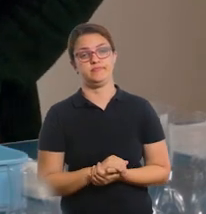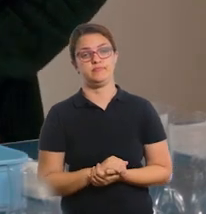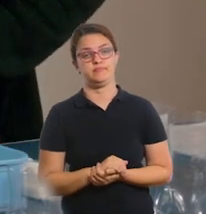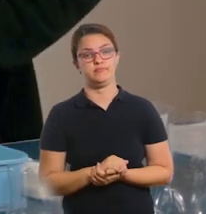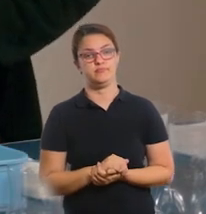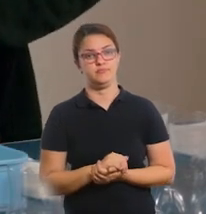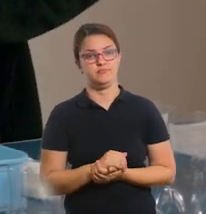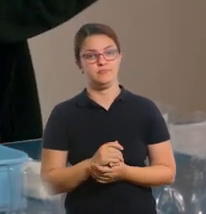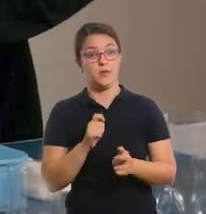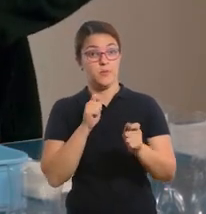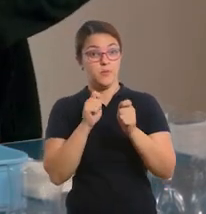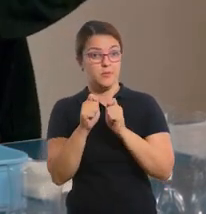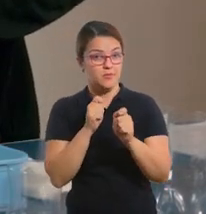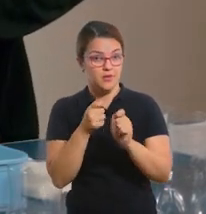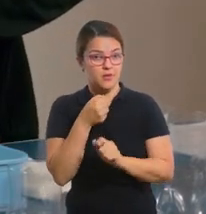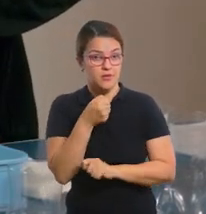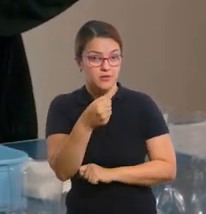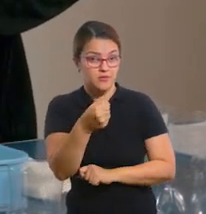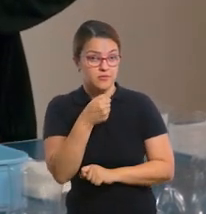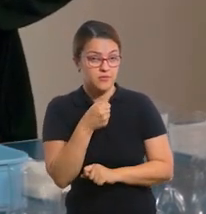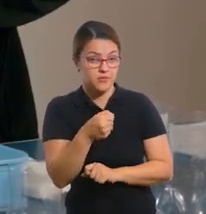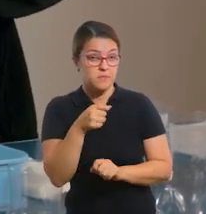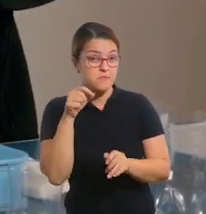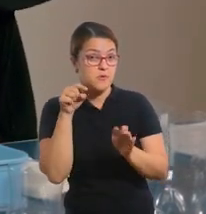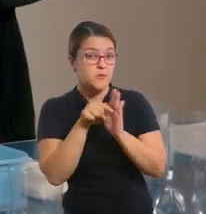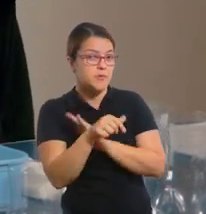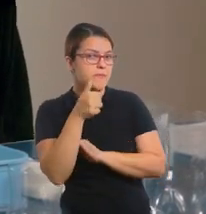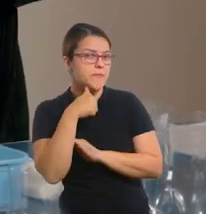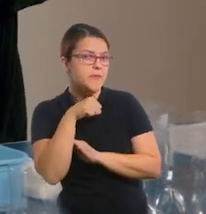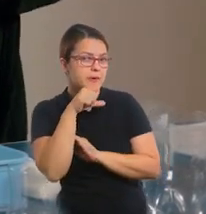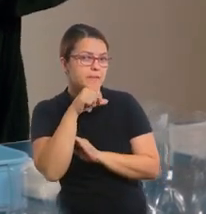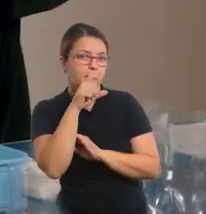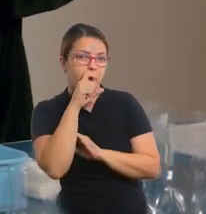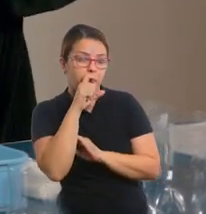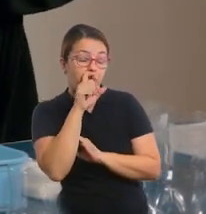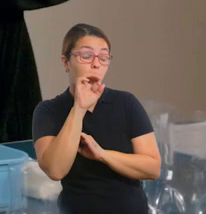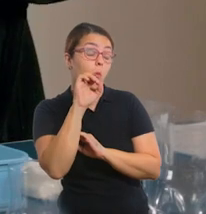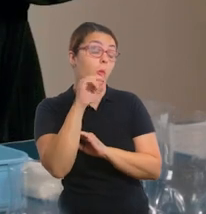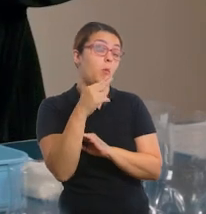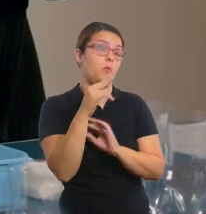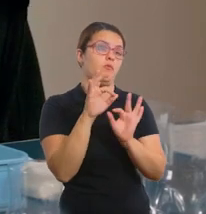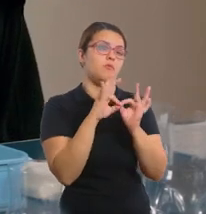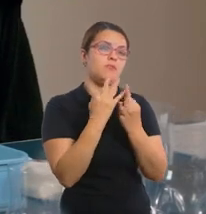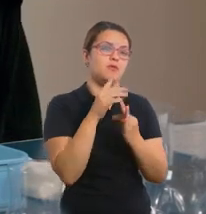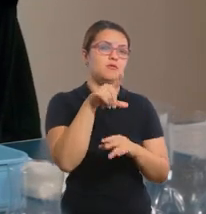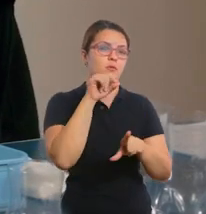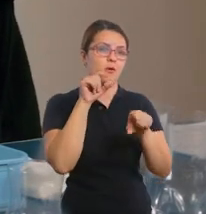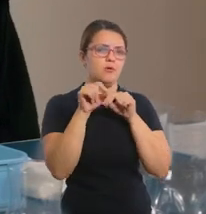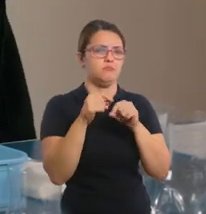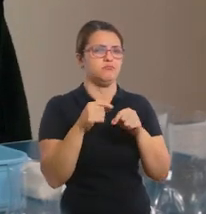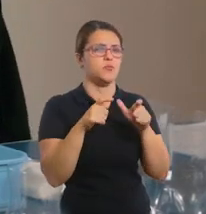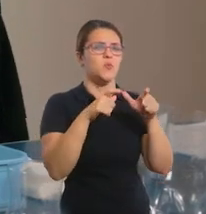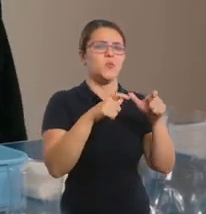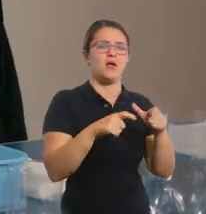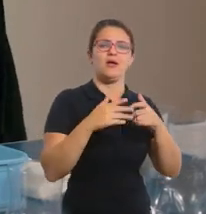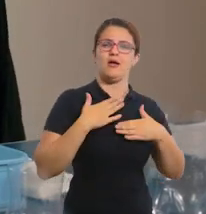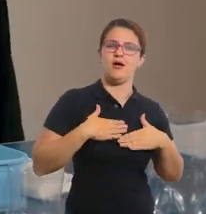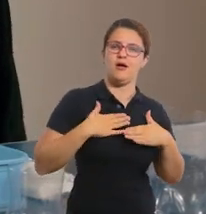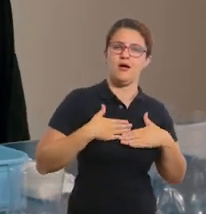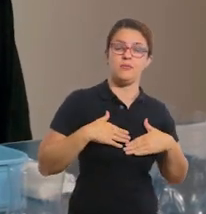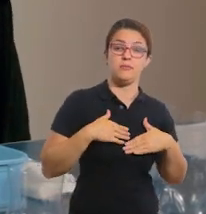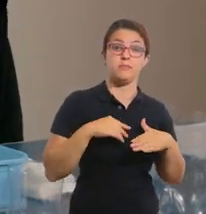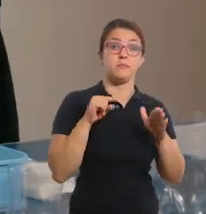A entrevista, a proposta é que vocês façam uma entrevista com o papai ou o responsável. Em um lugar tranquilo, faça as